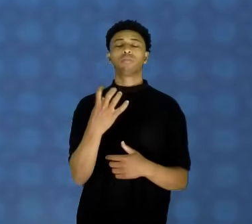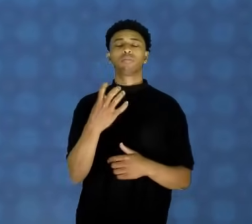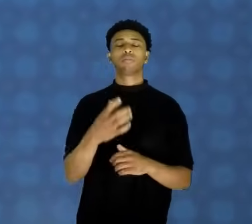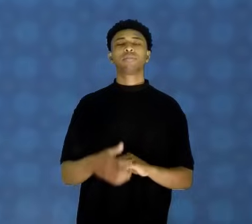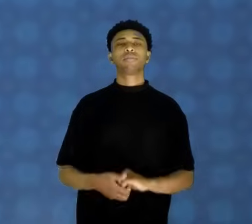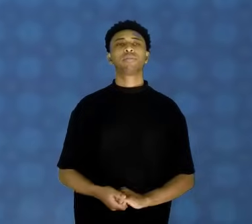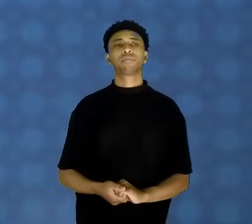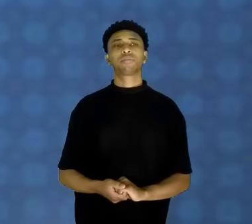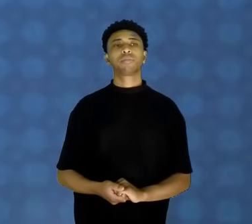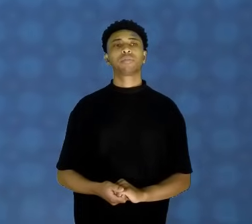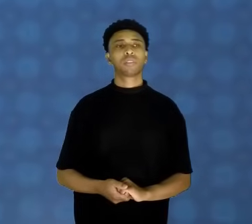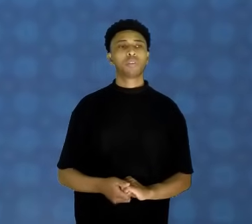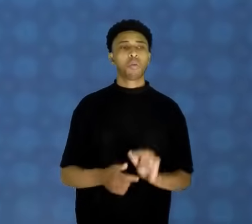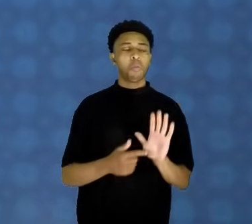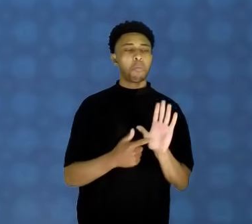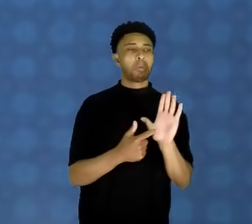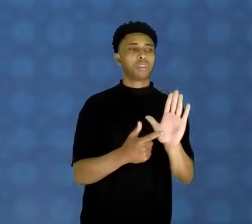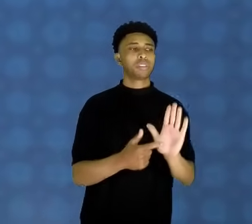Ela faz questão.